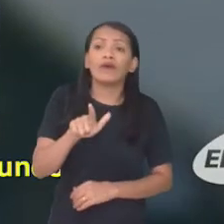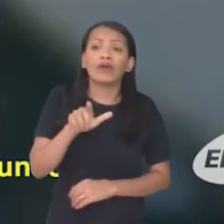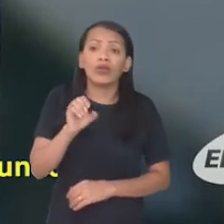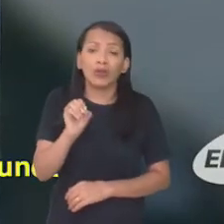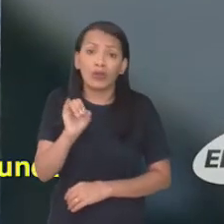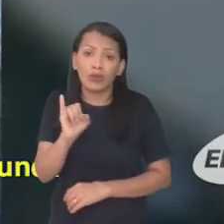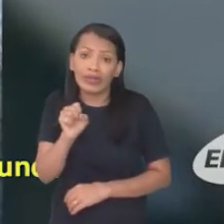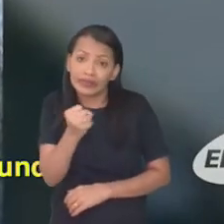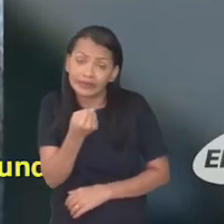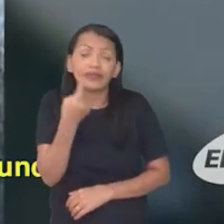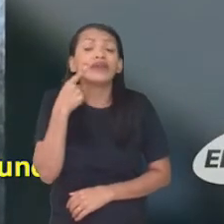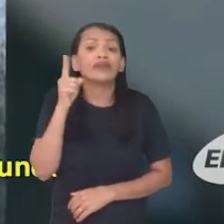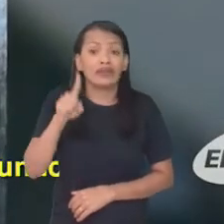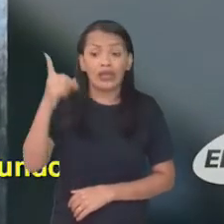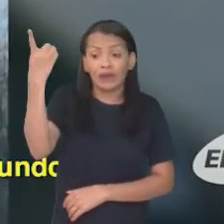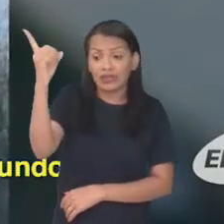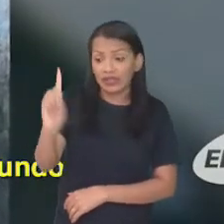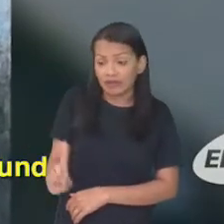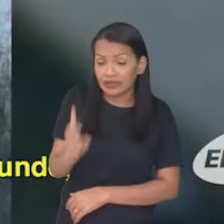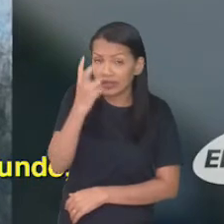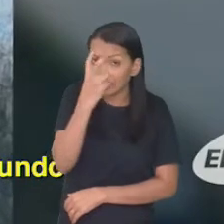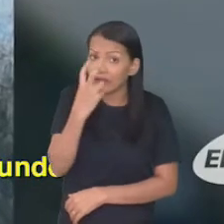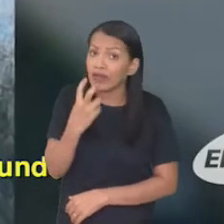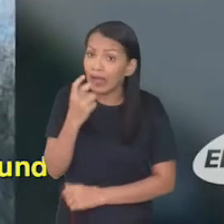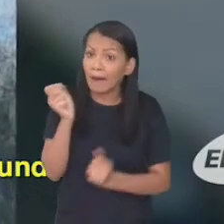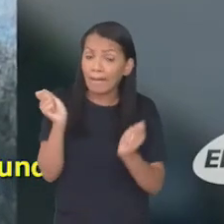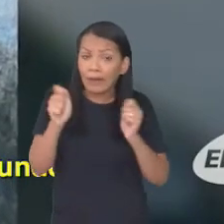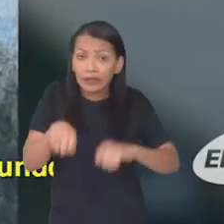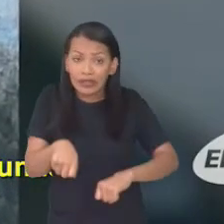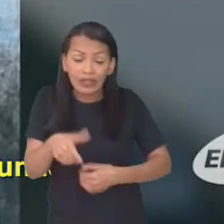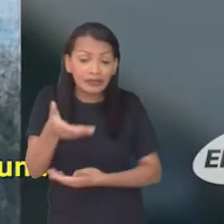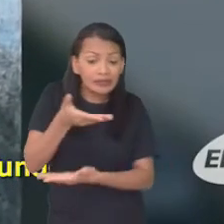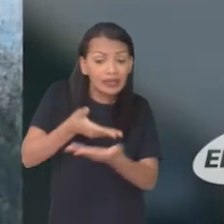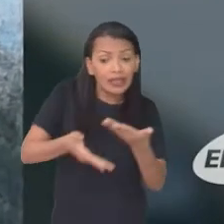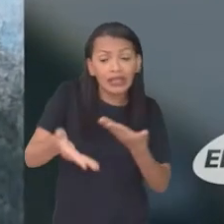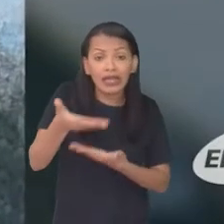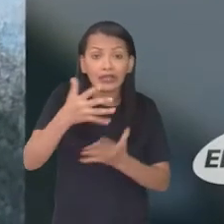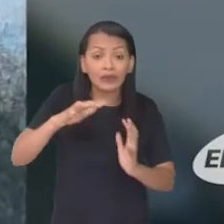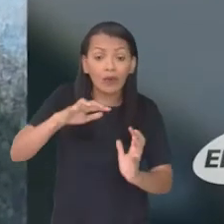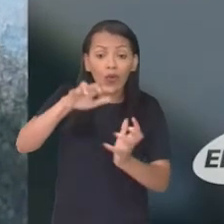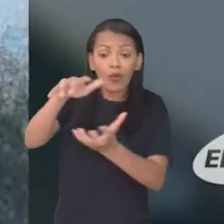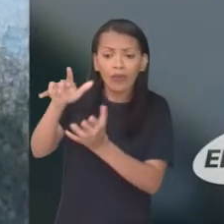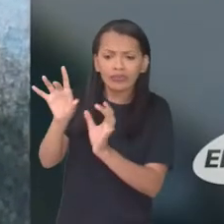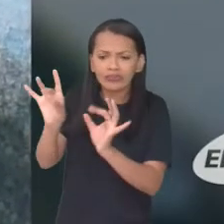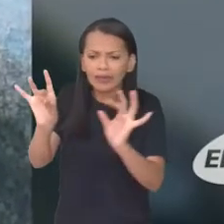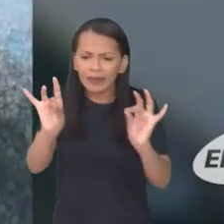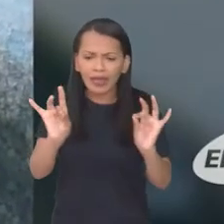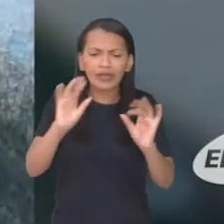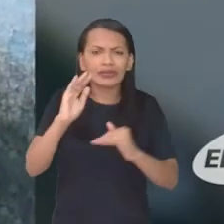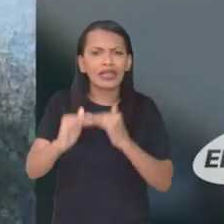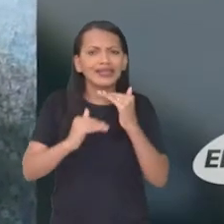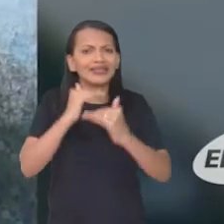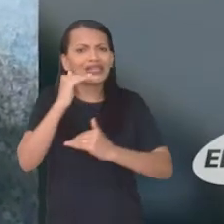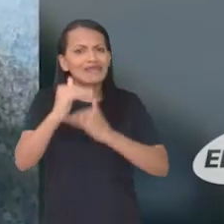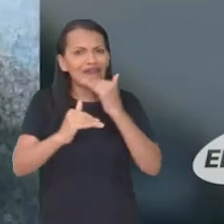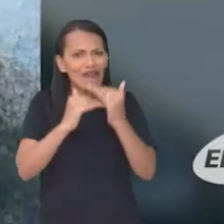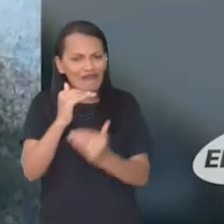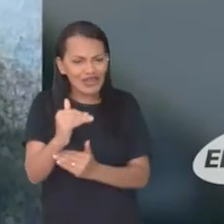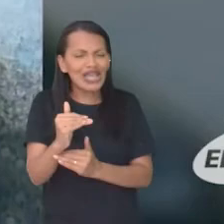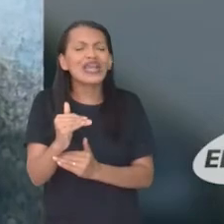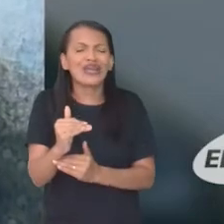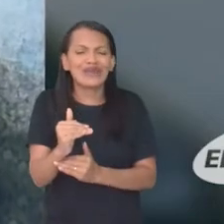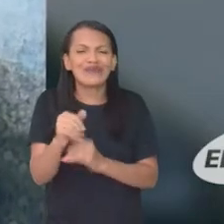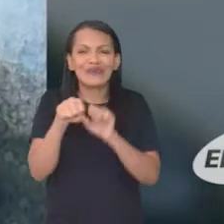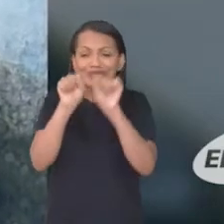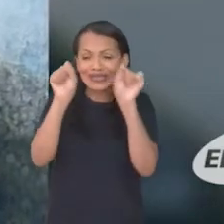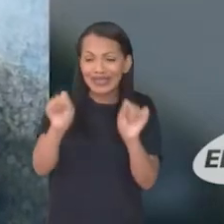assim. Para que os deficientes visuais pudessem interagir com o mundo, ele desenvolveu uma forma especial de